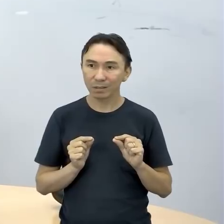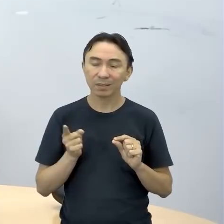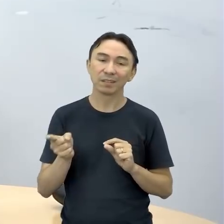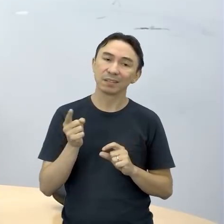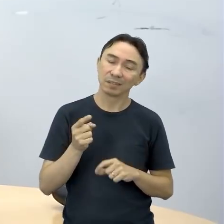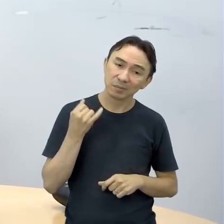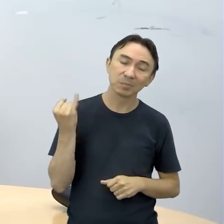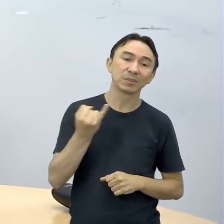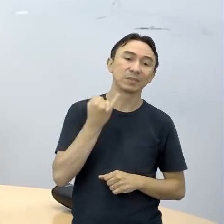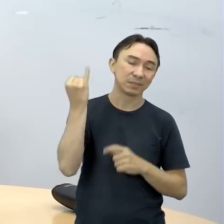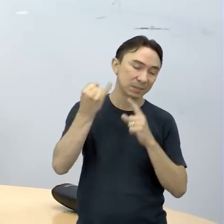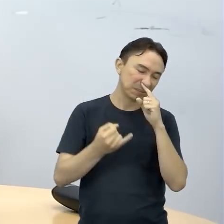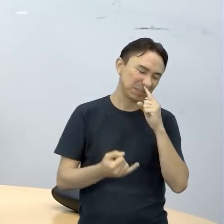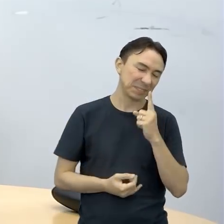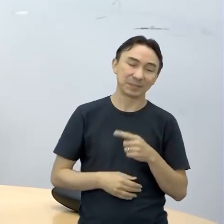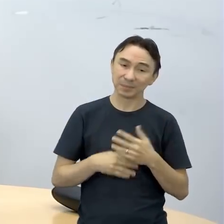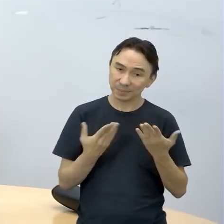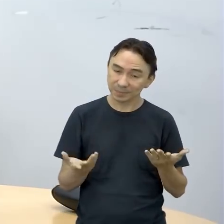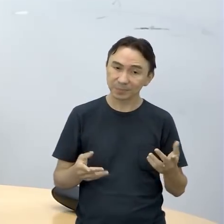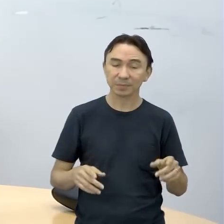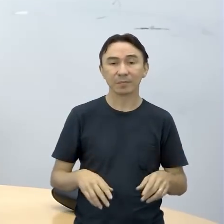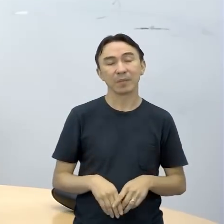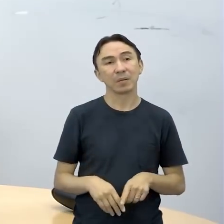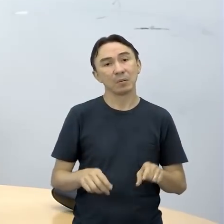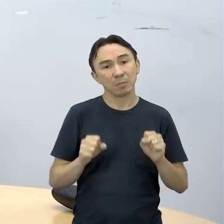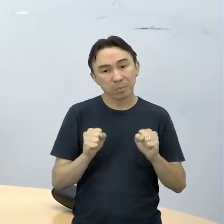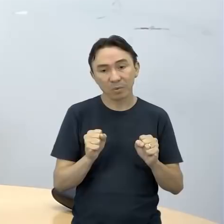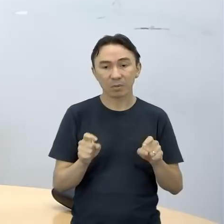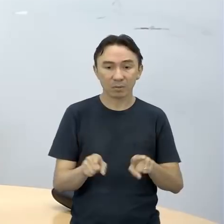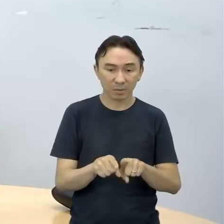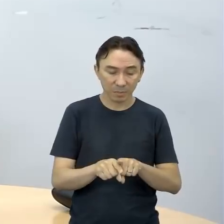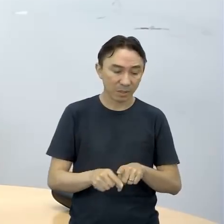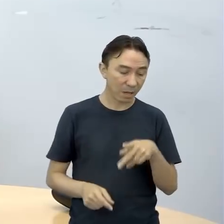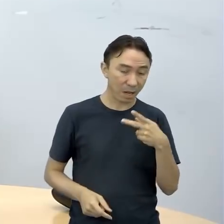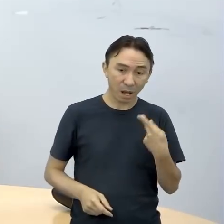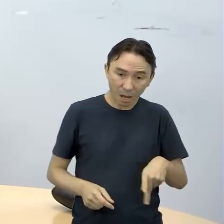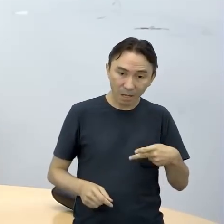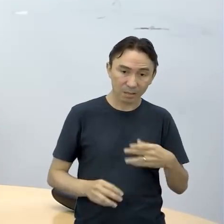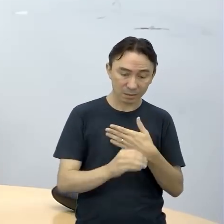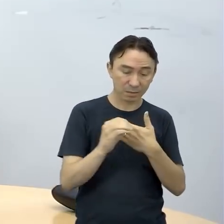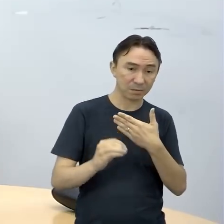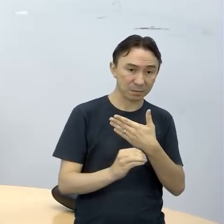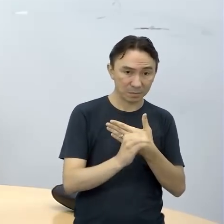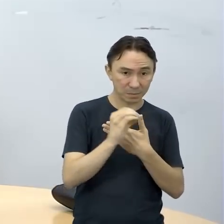maneira fragmentada, como os professores do Centro de Mídias estão gravando